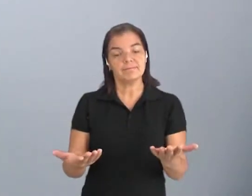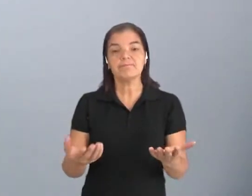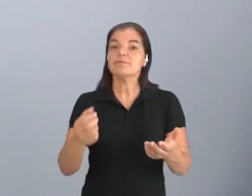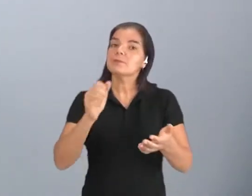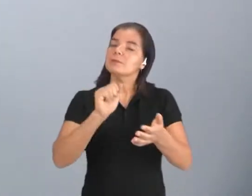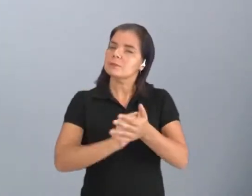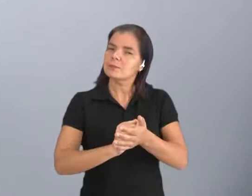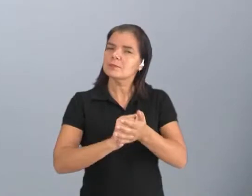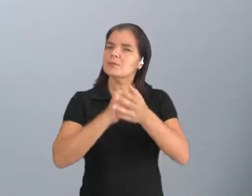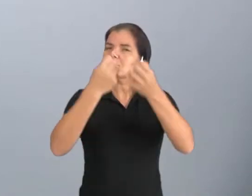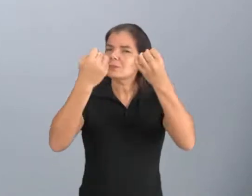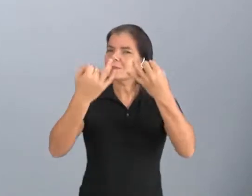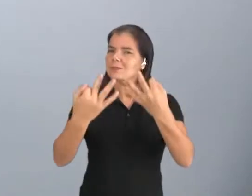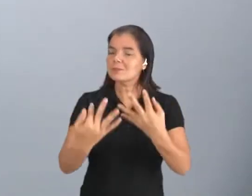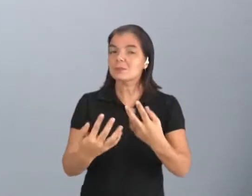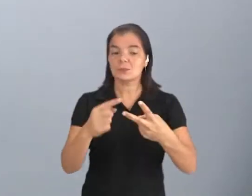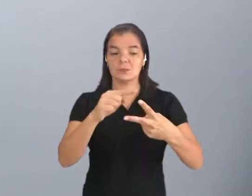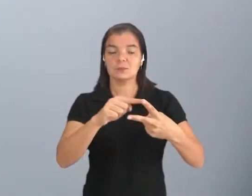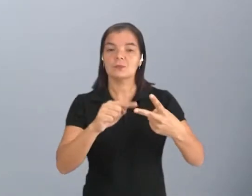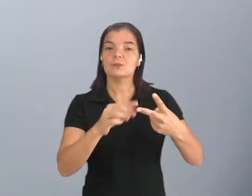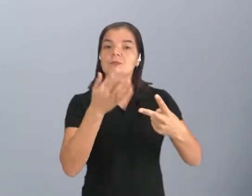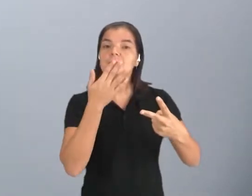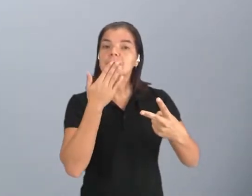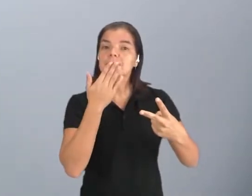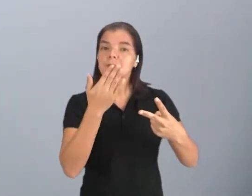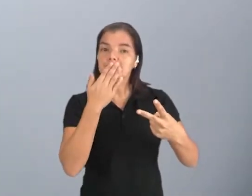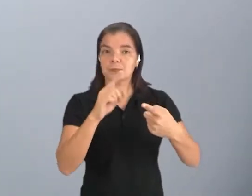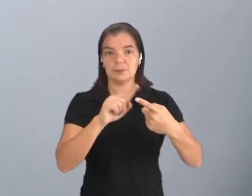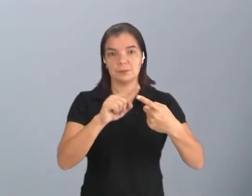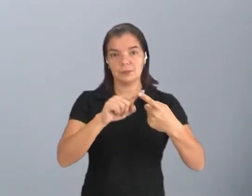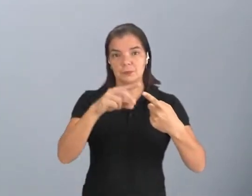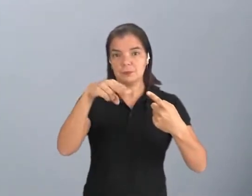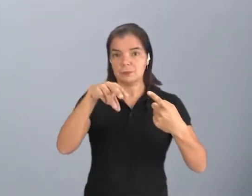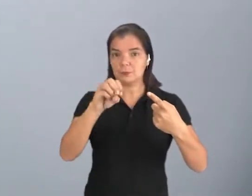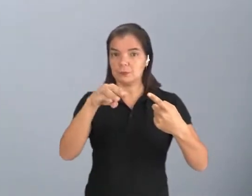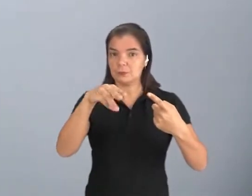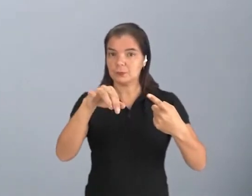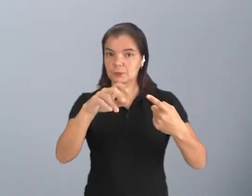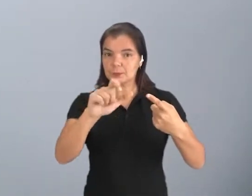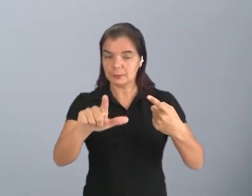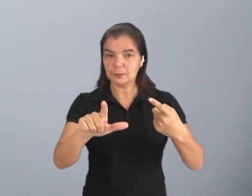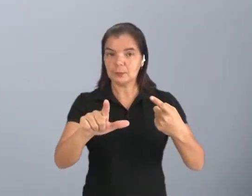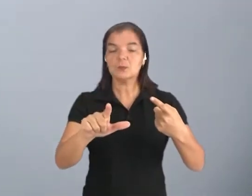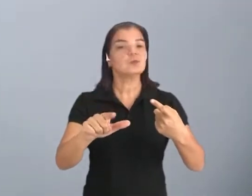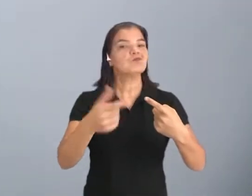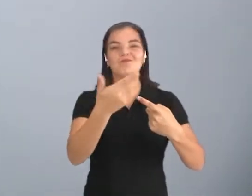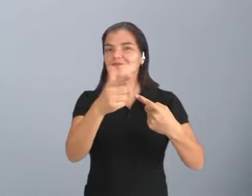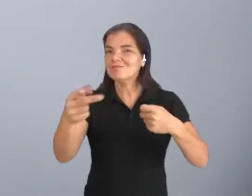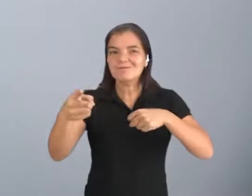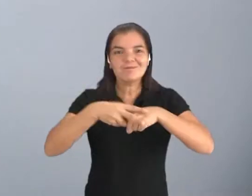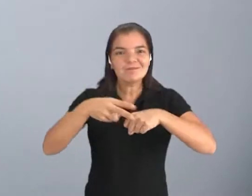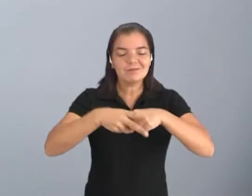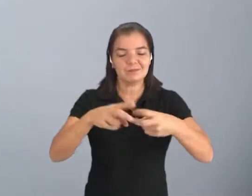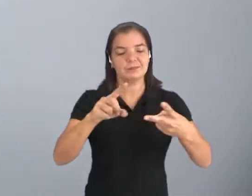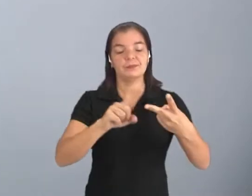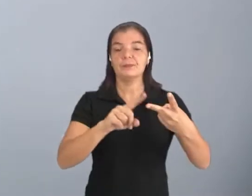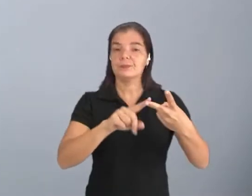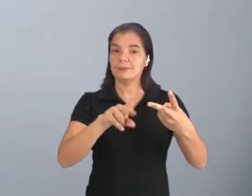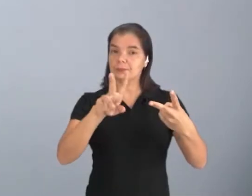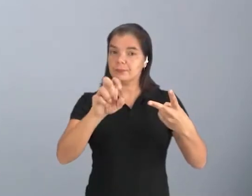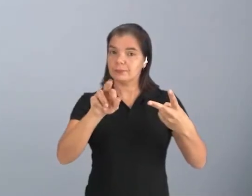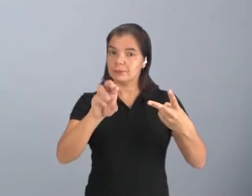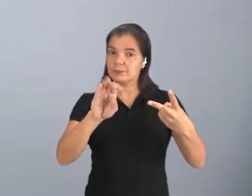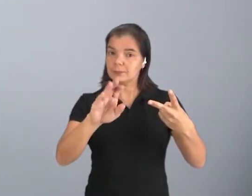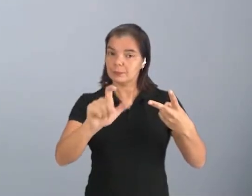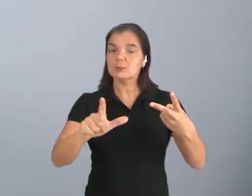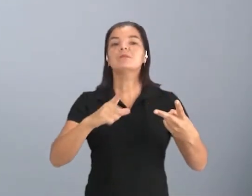produzir essas frases, nós fazemos dois tipos de frases. Frases nominais, onde não empregamos verbos, e frases verbais,